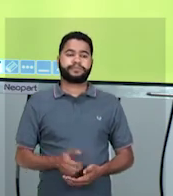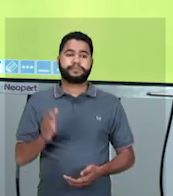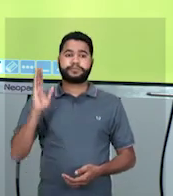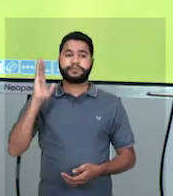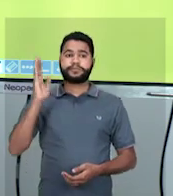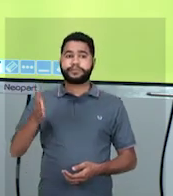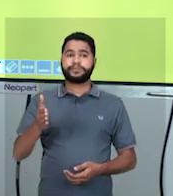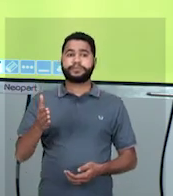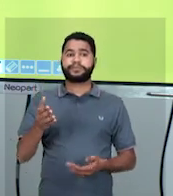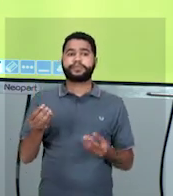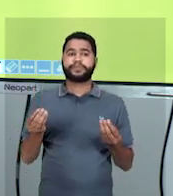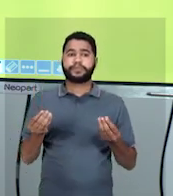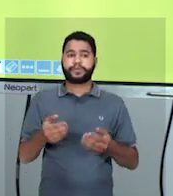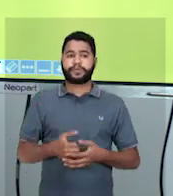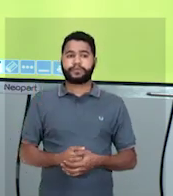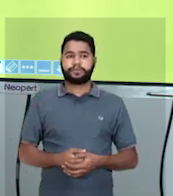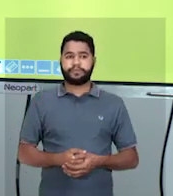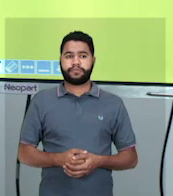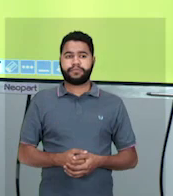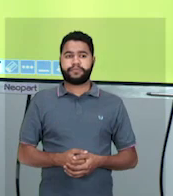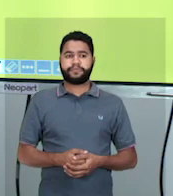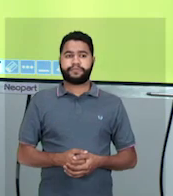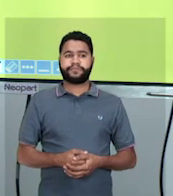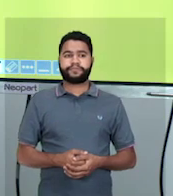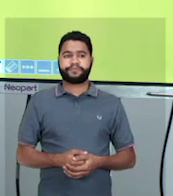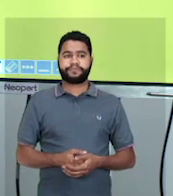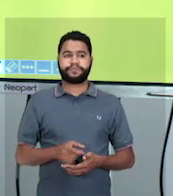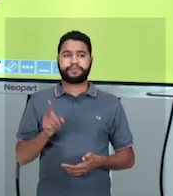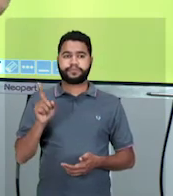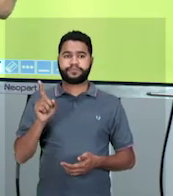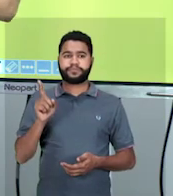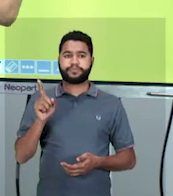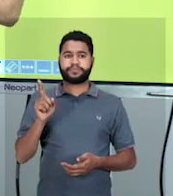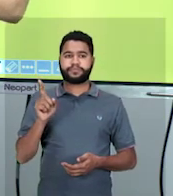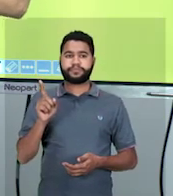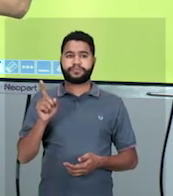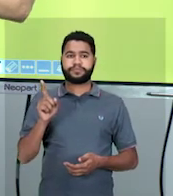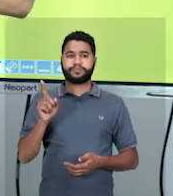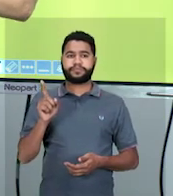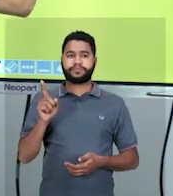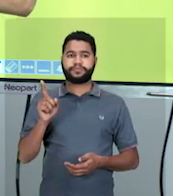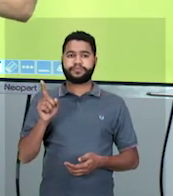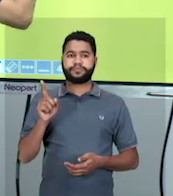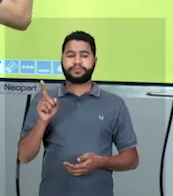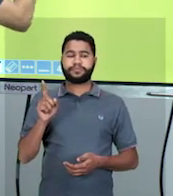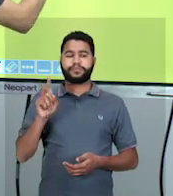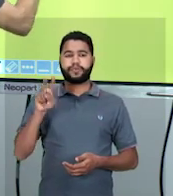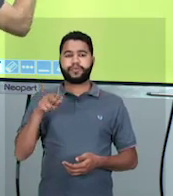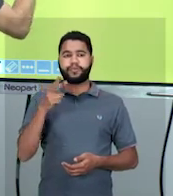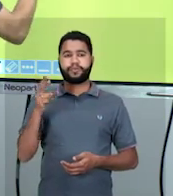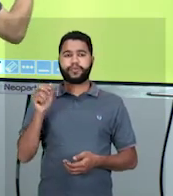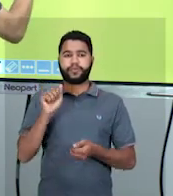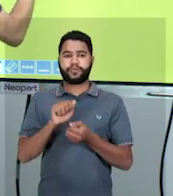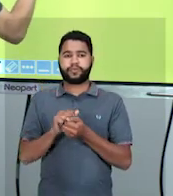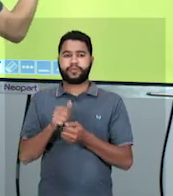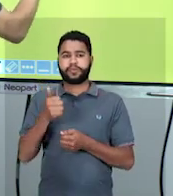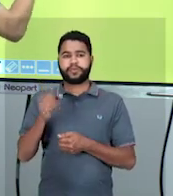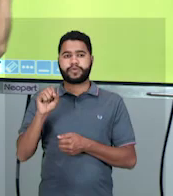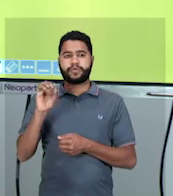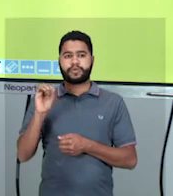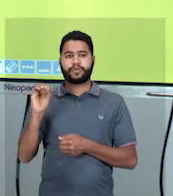fazendo direto como é que fica o Direto você vai fazer esse aqui em cima cinco coloca o pin junto